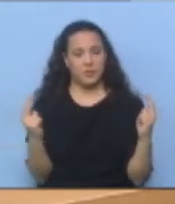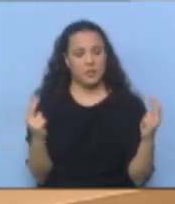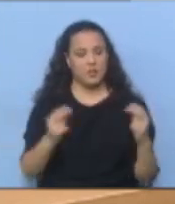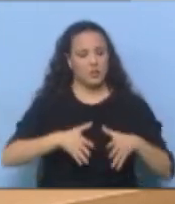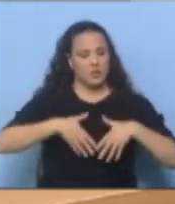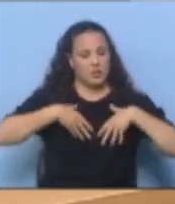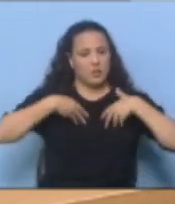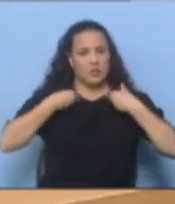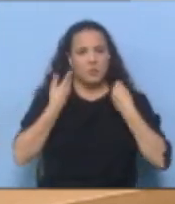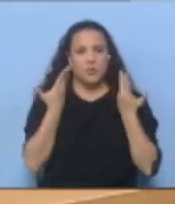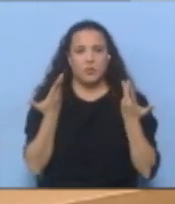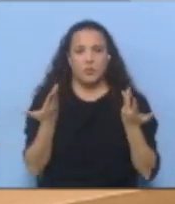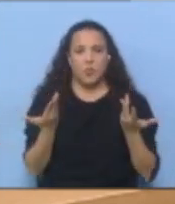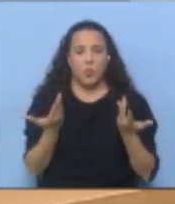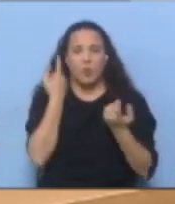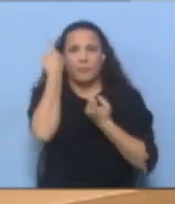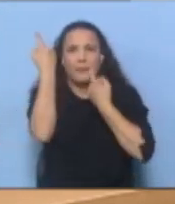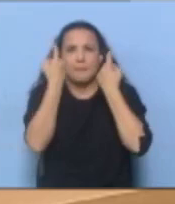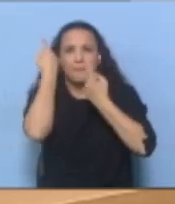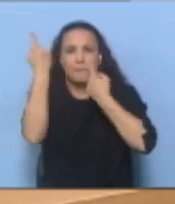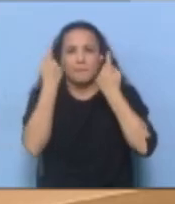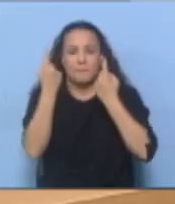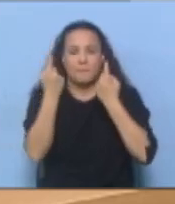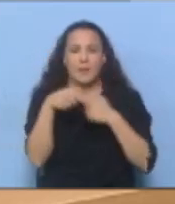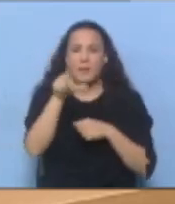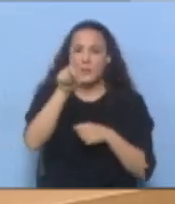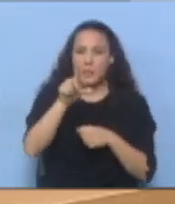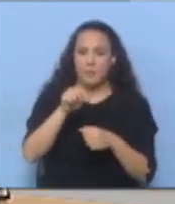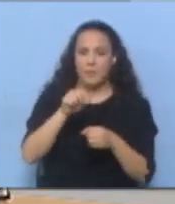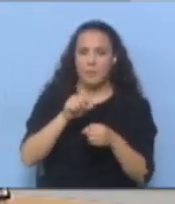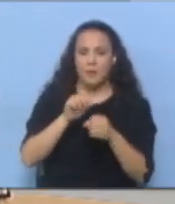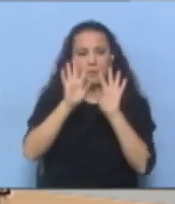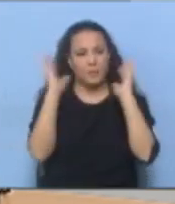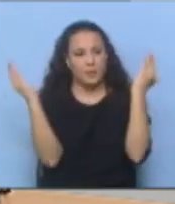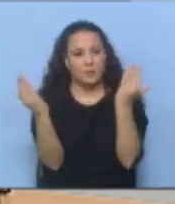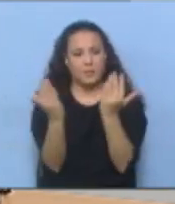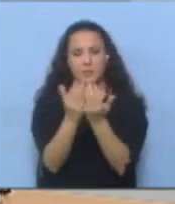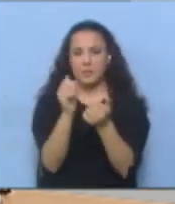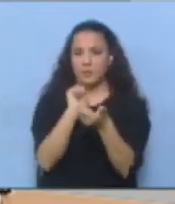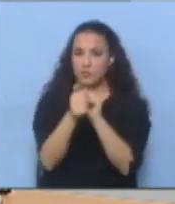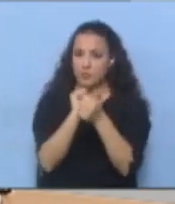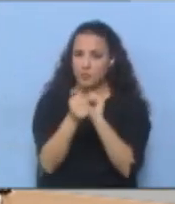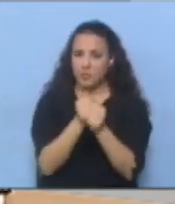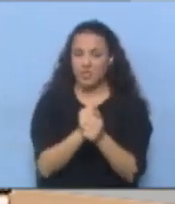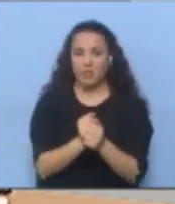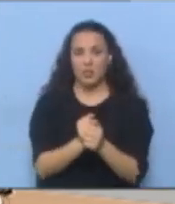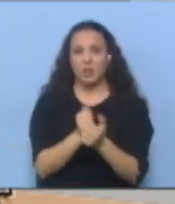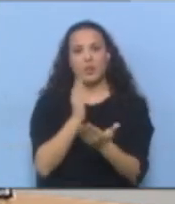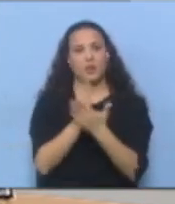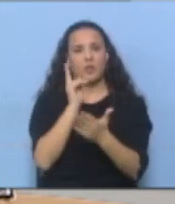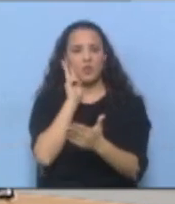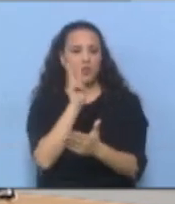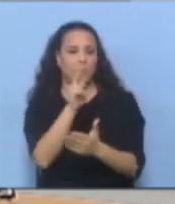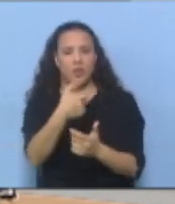espiritual, mais reflexiva, para a dimensão desportiva. Há que, de facto, não olhar só ao vídeo-árbitro, mas olhar a